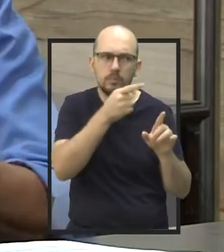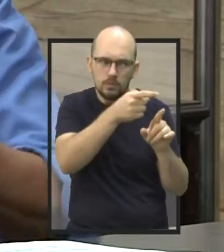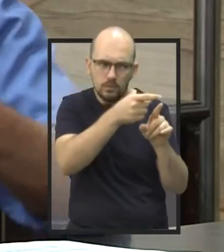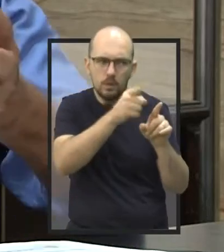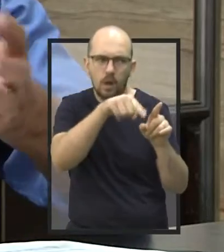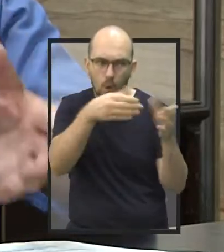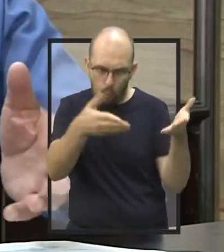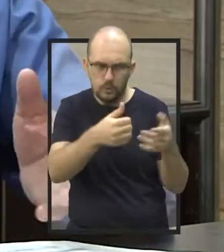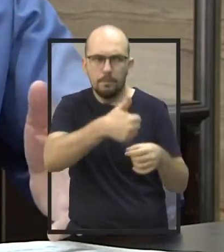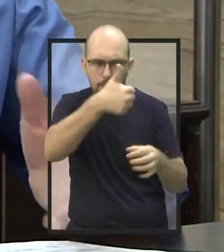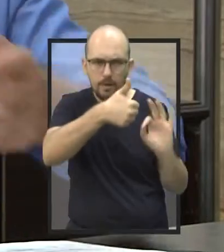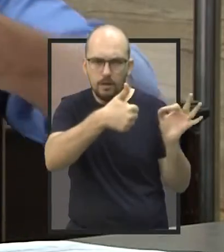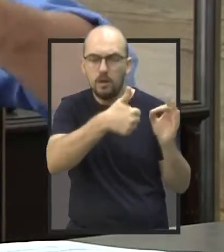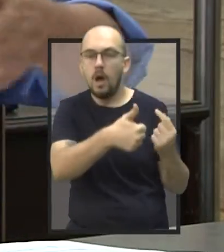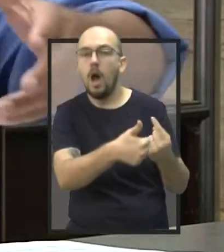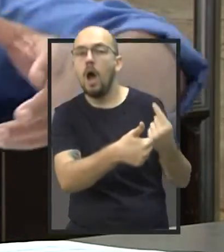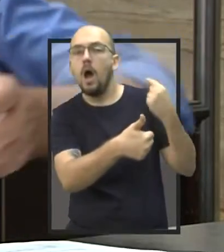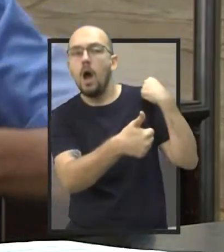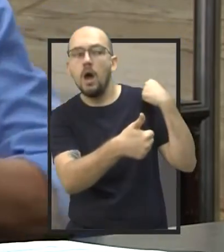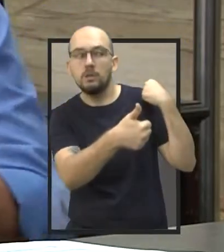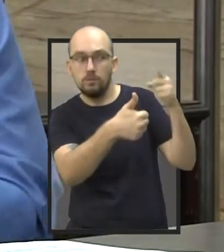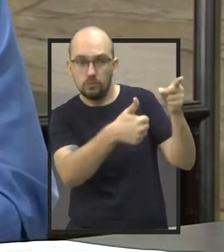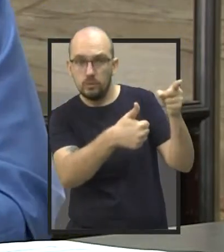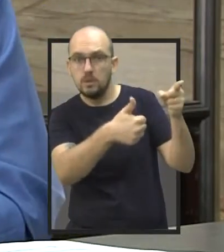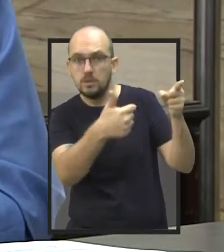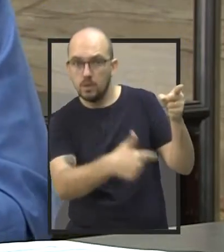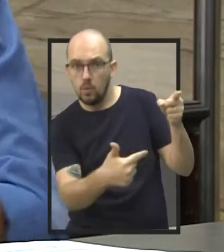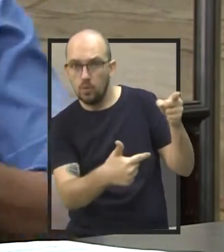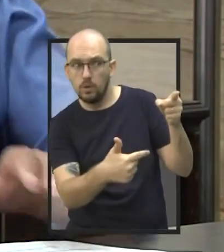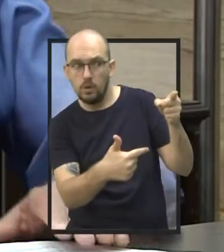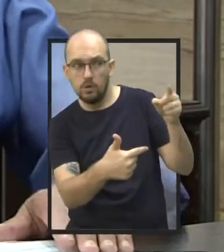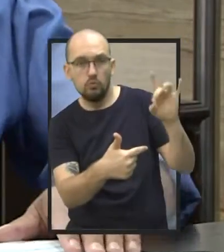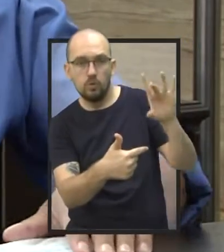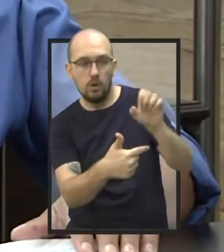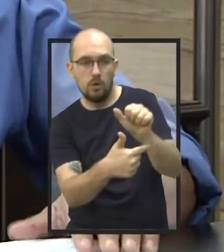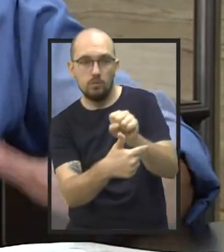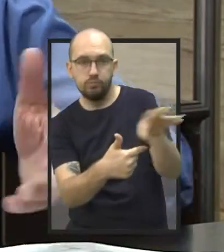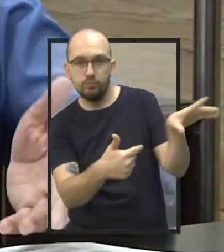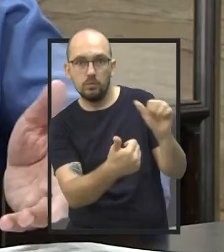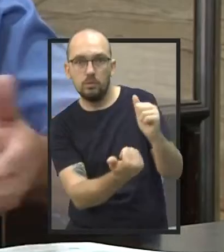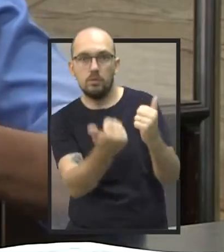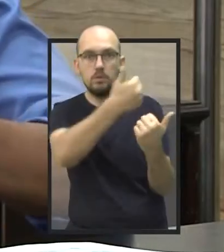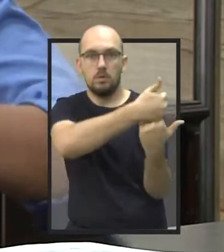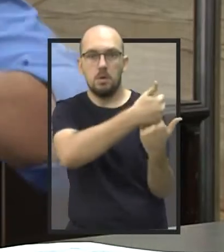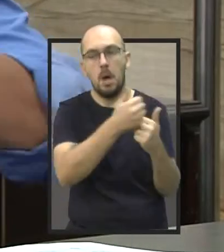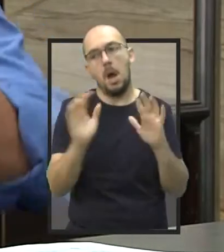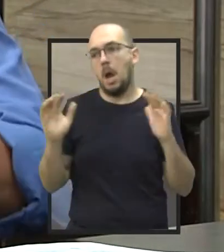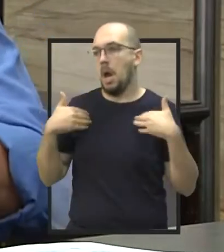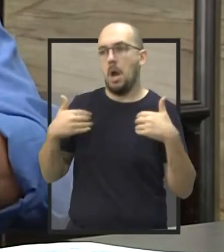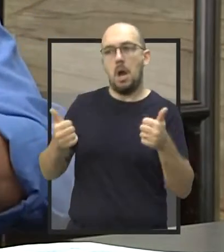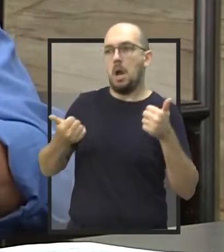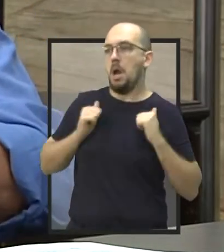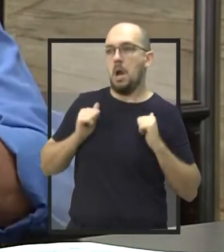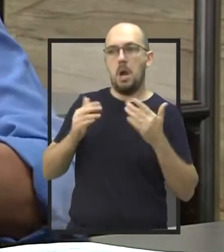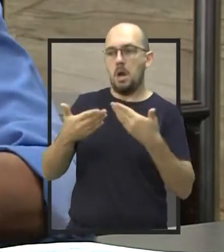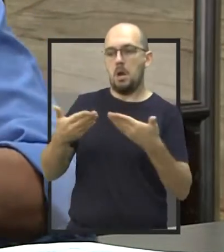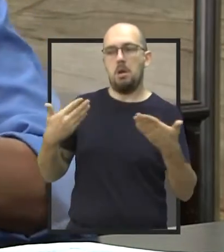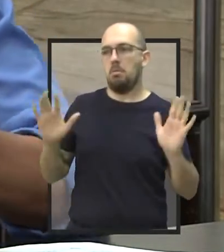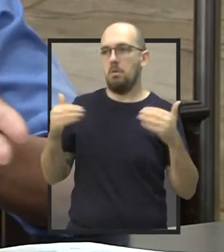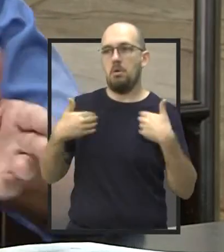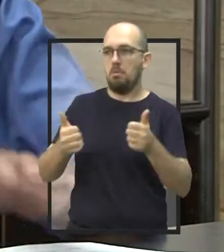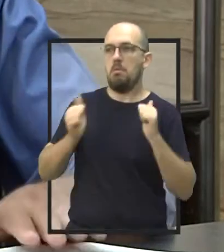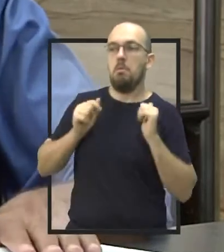parte, subsecretária, junto com o secretário, junto com a equipe da saúde. Ela me respondeu que eu teria que perguntar basicamente